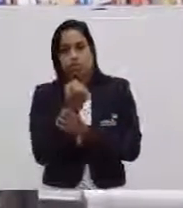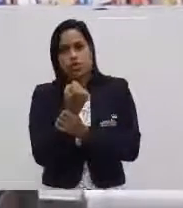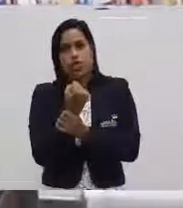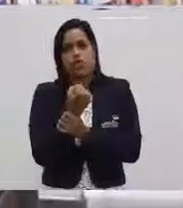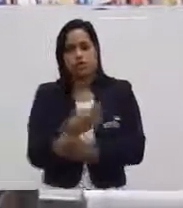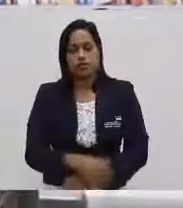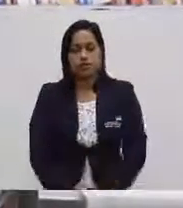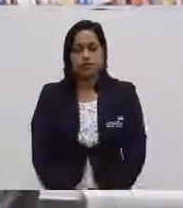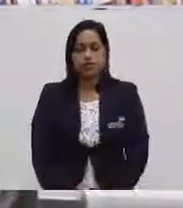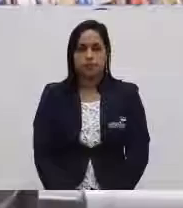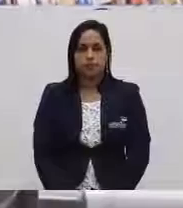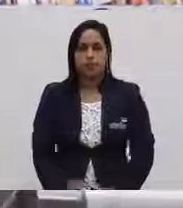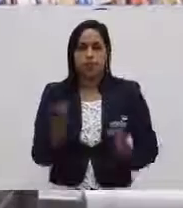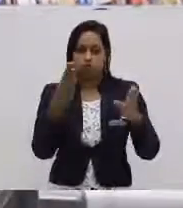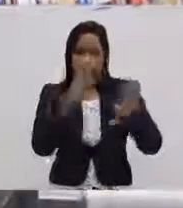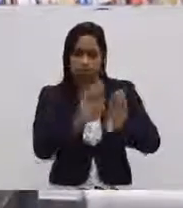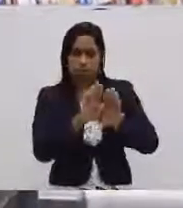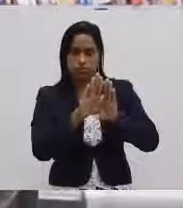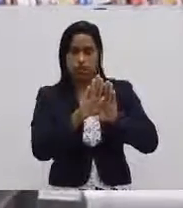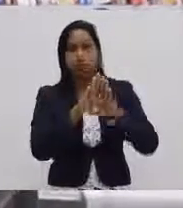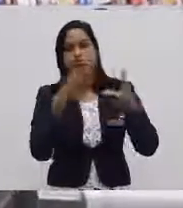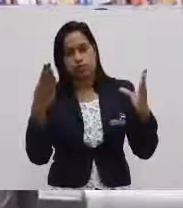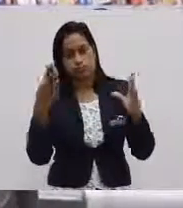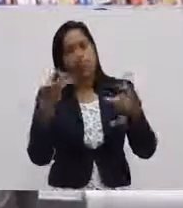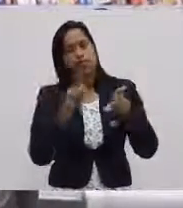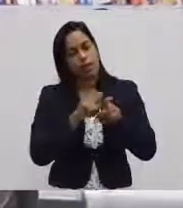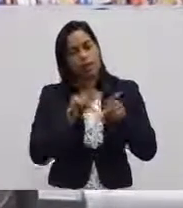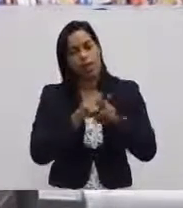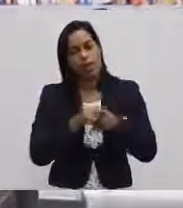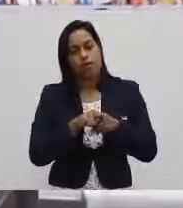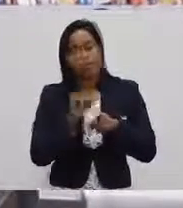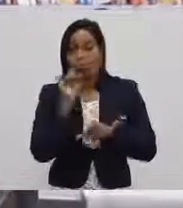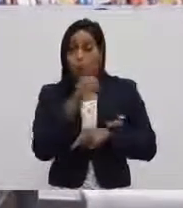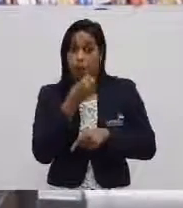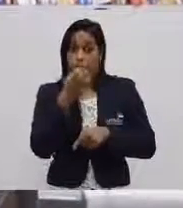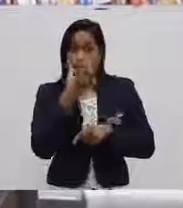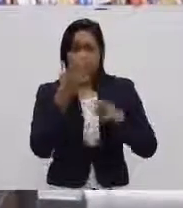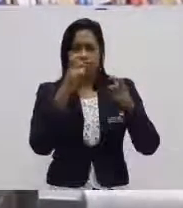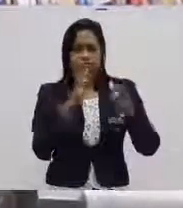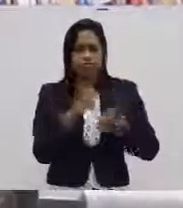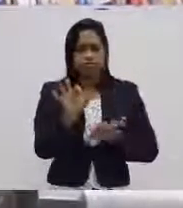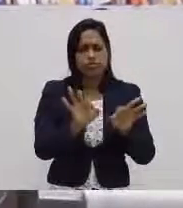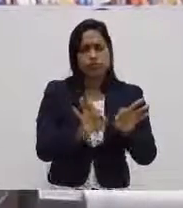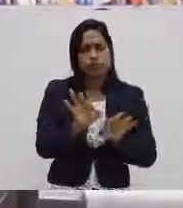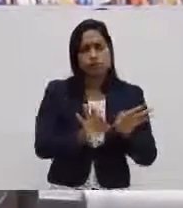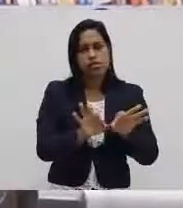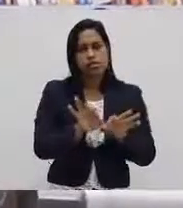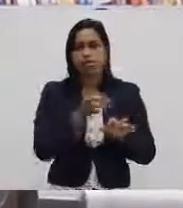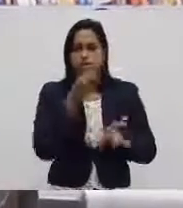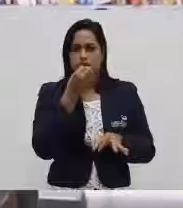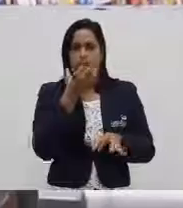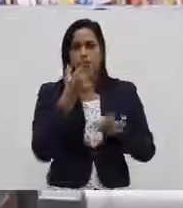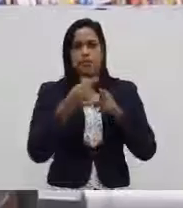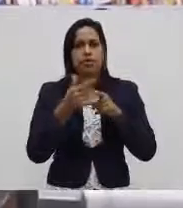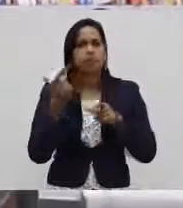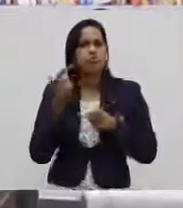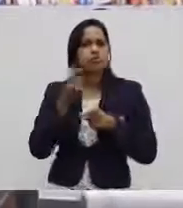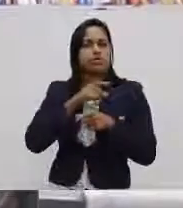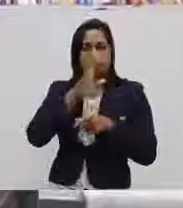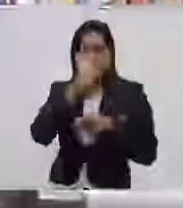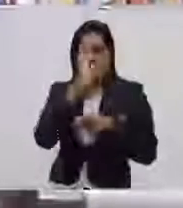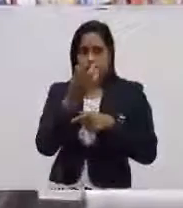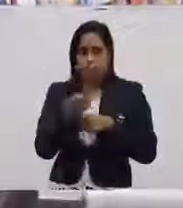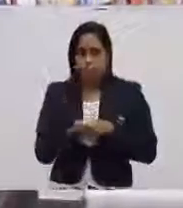circulação. Com um bom arranjo físico, é possível obter bons resultados na redução de custos de operação e no aumento